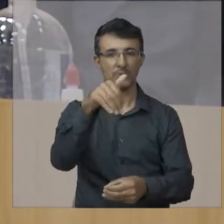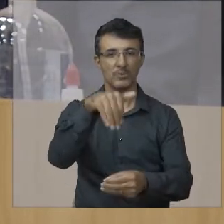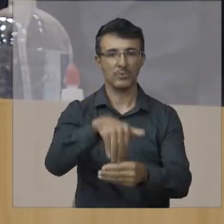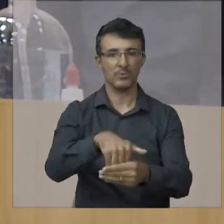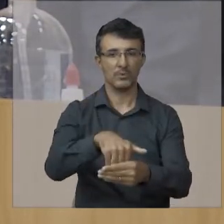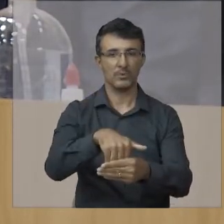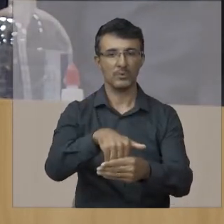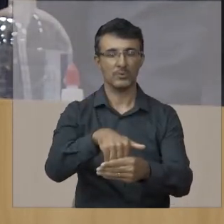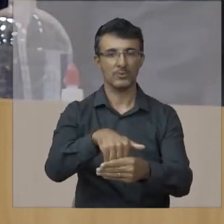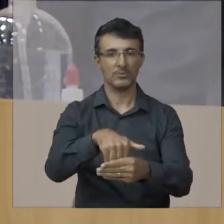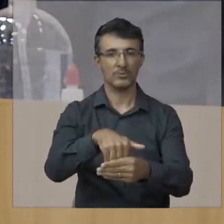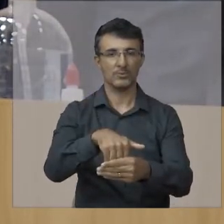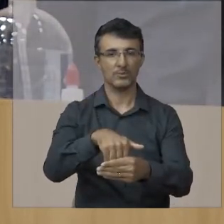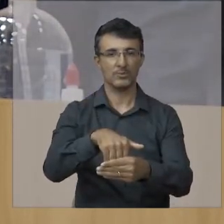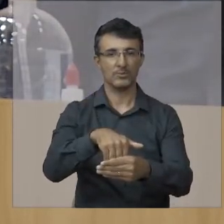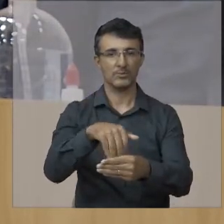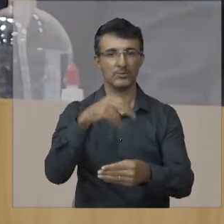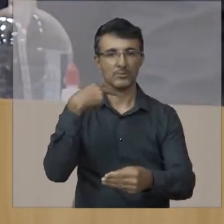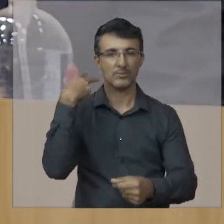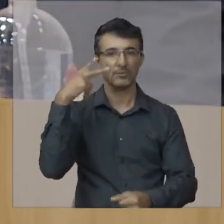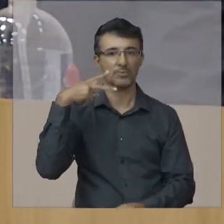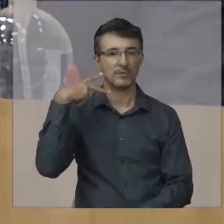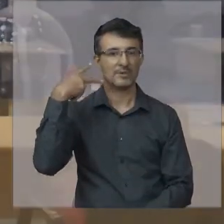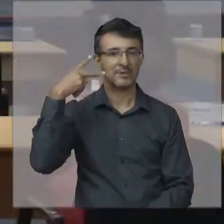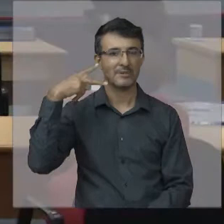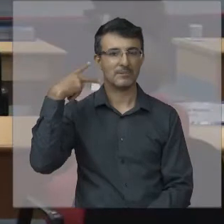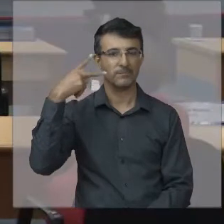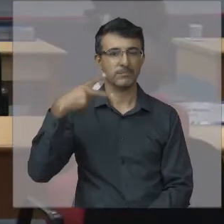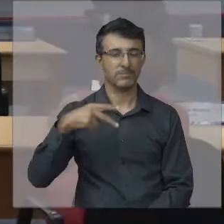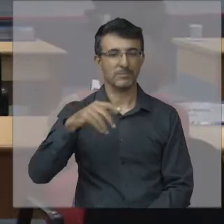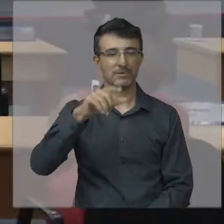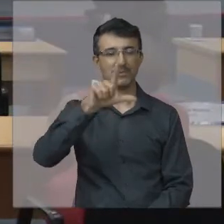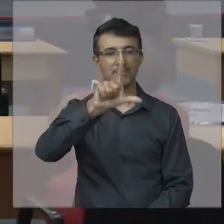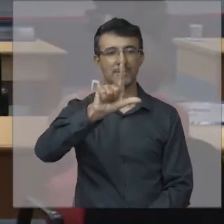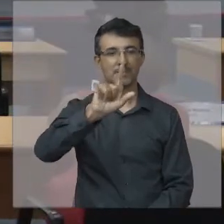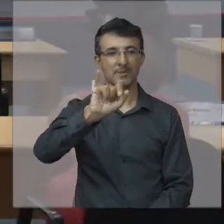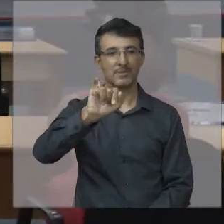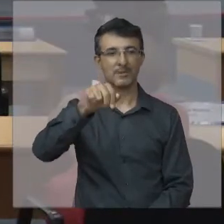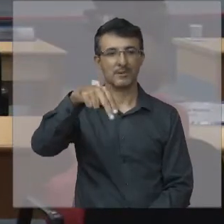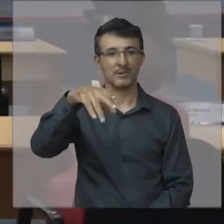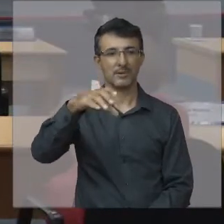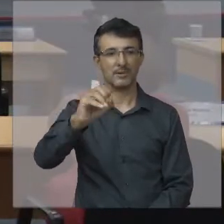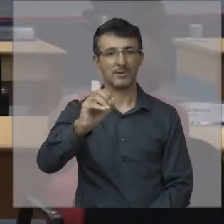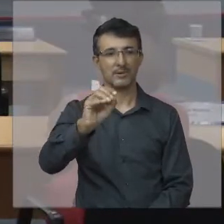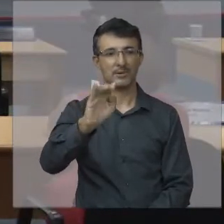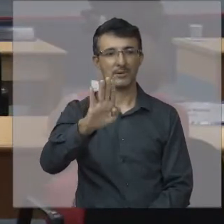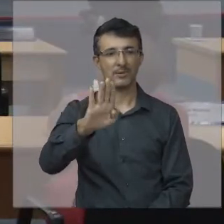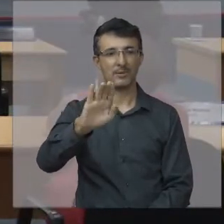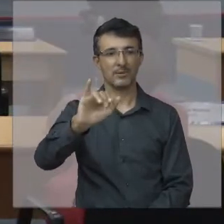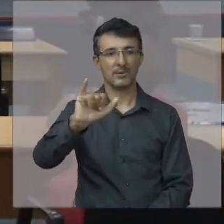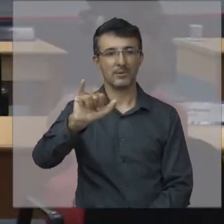favoráveis, o vereador Lino Bispo.